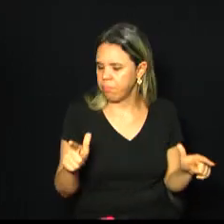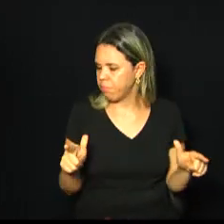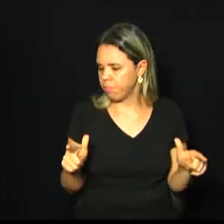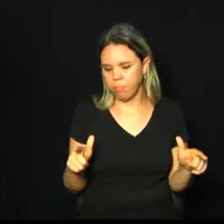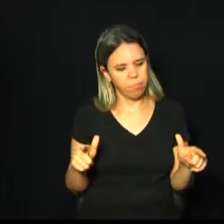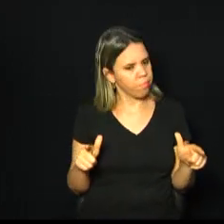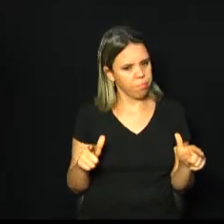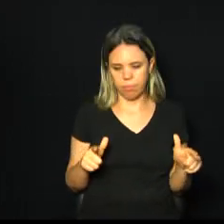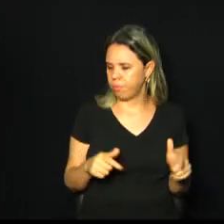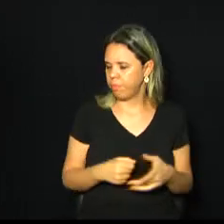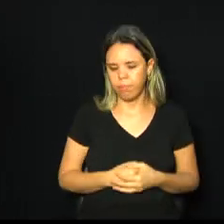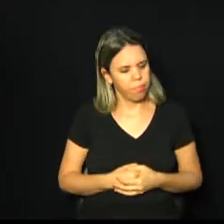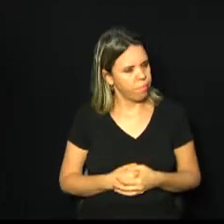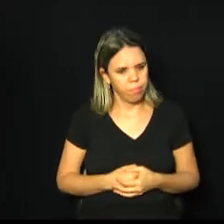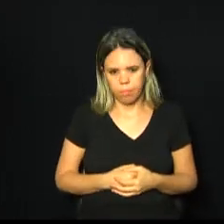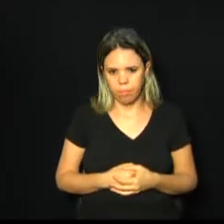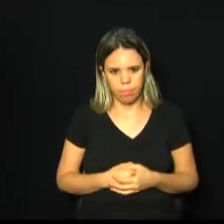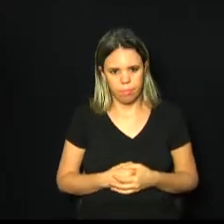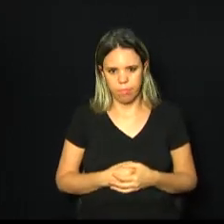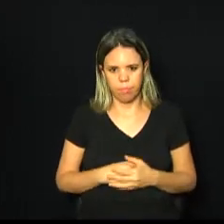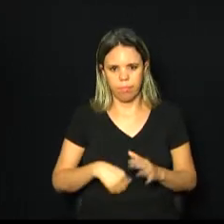de processo.